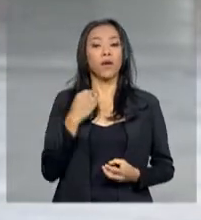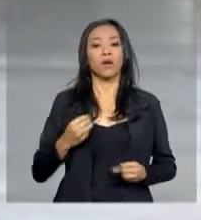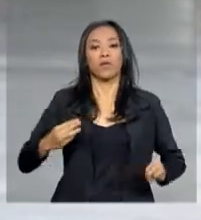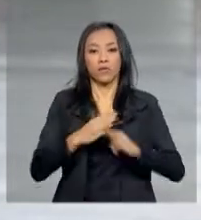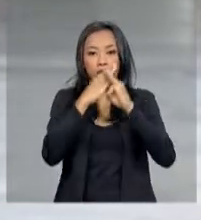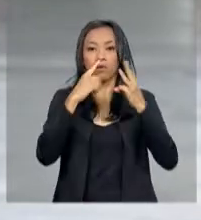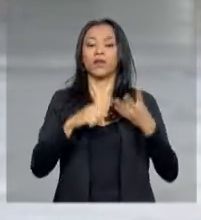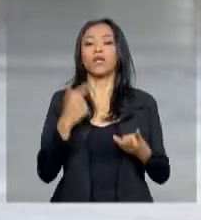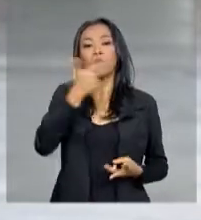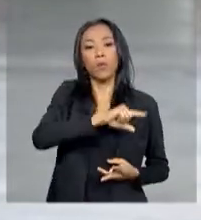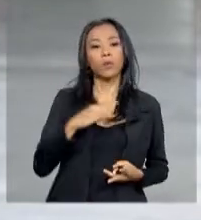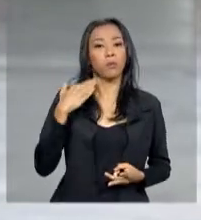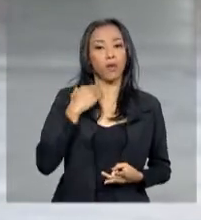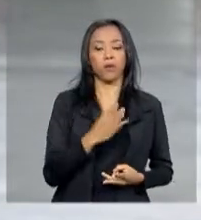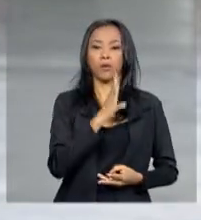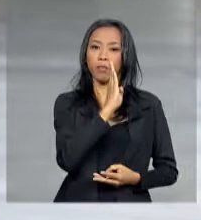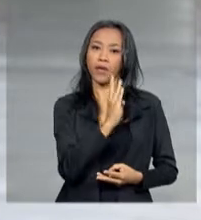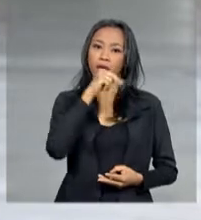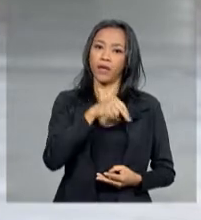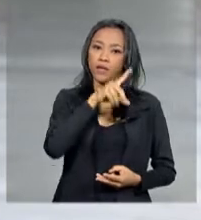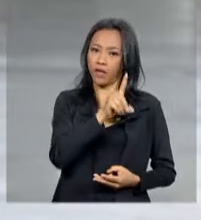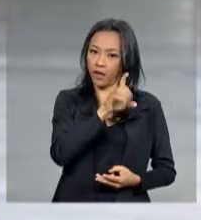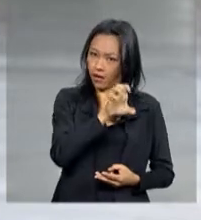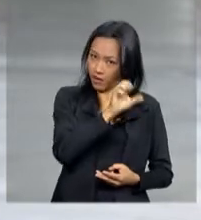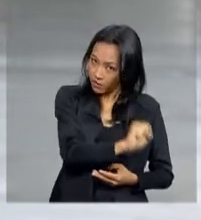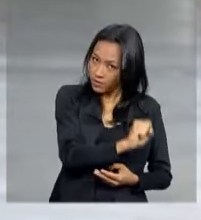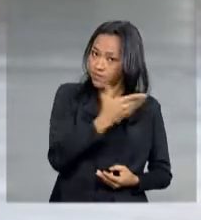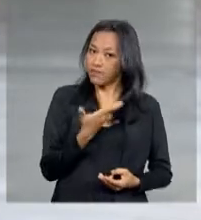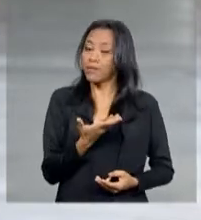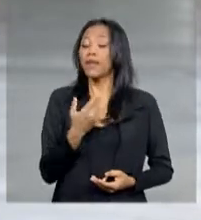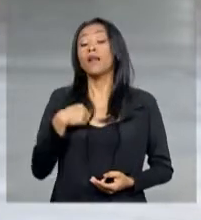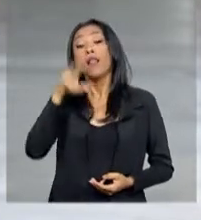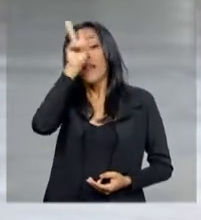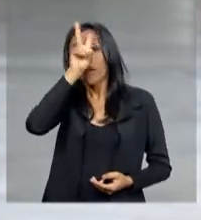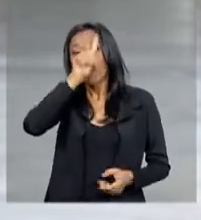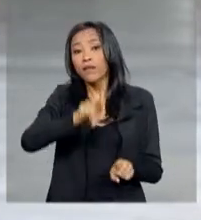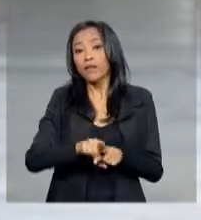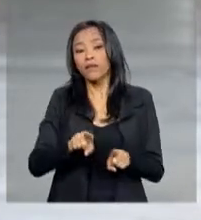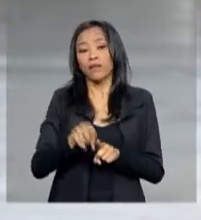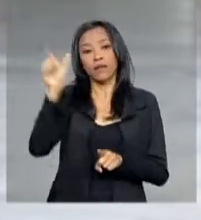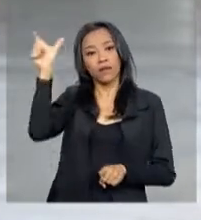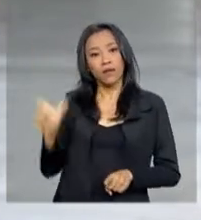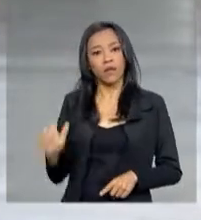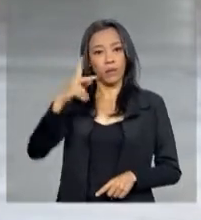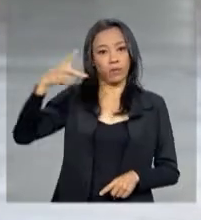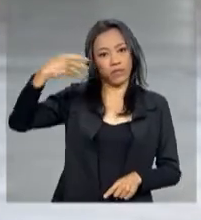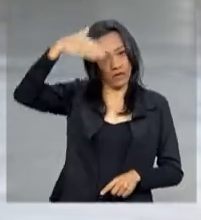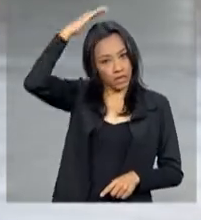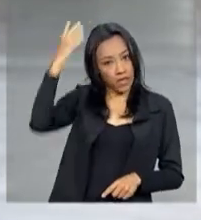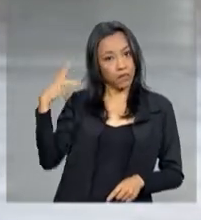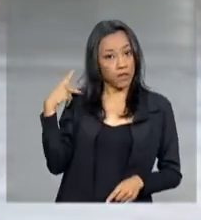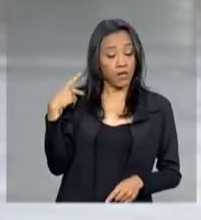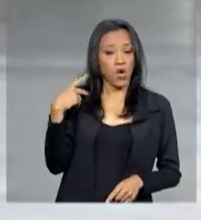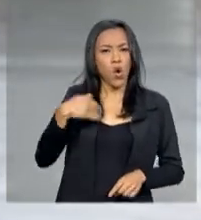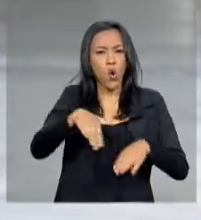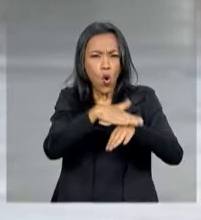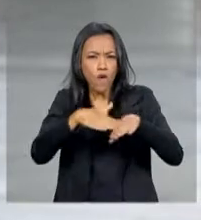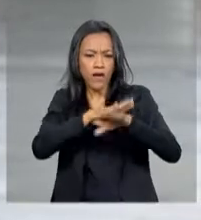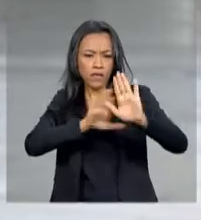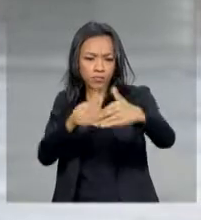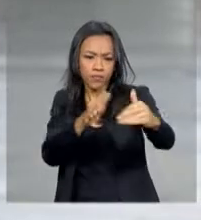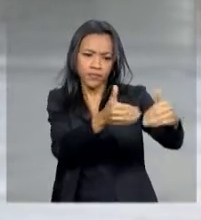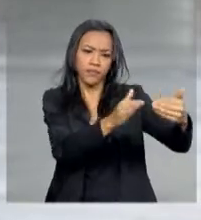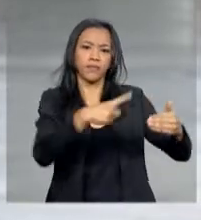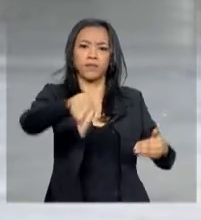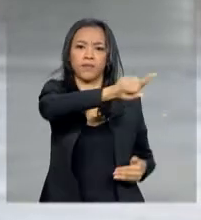de Desenvolvimento Econômico e Social, o BNDES. Vale lembrar que o presidente Michel Temer, em conversas com entidades financeiras